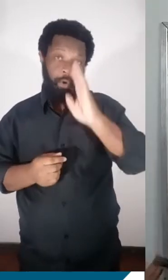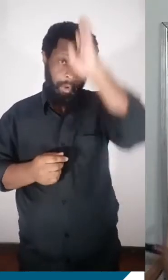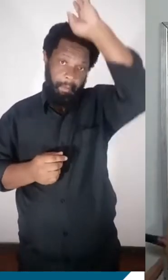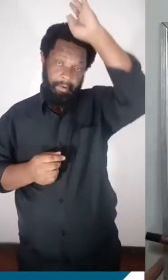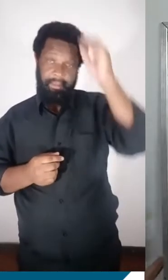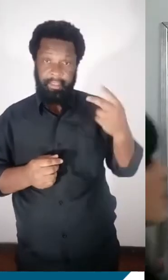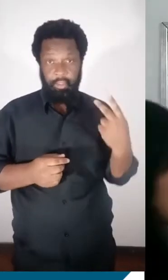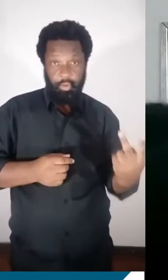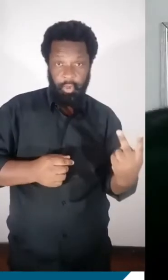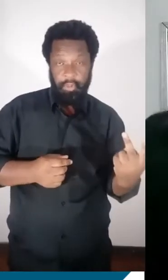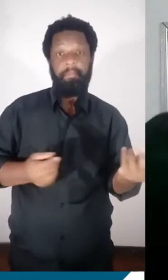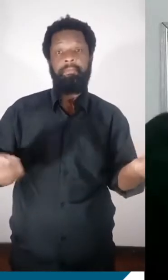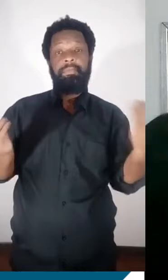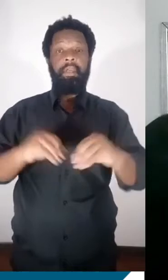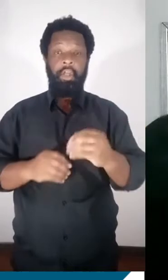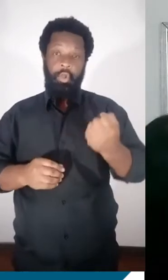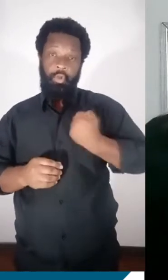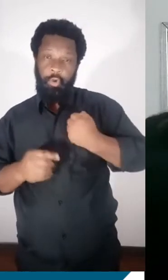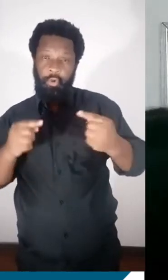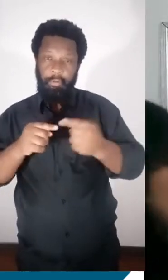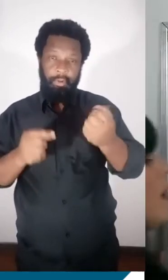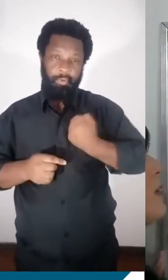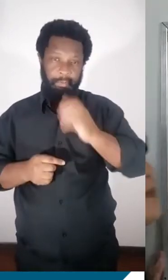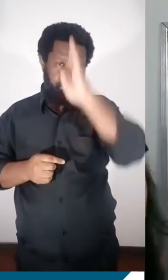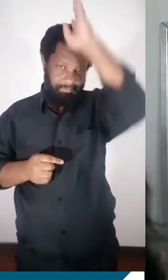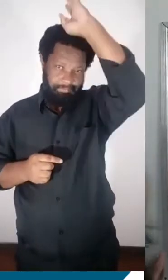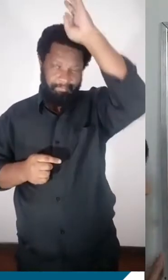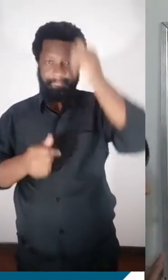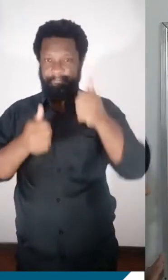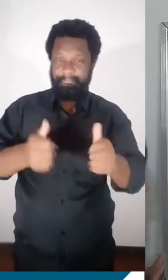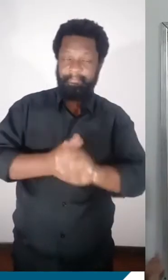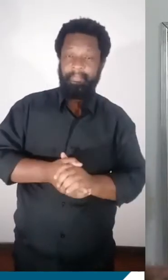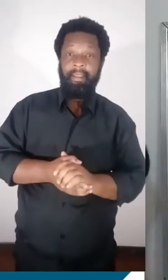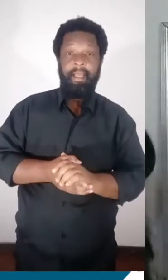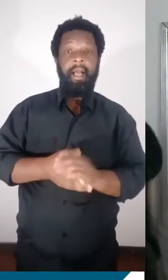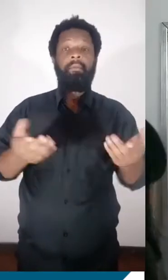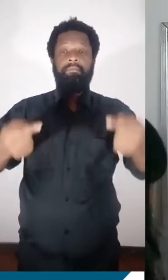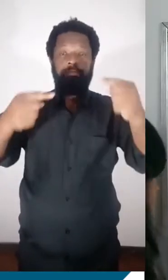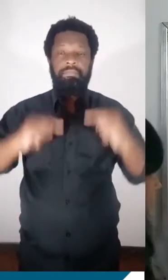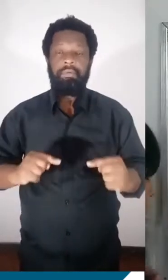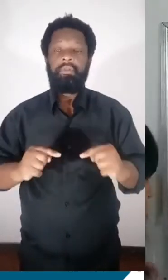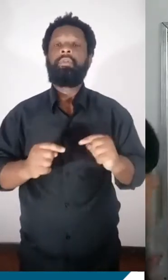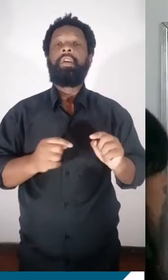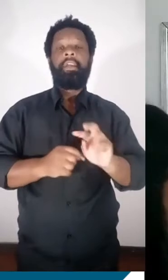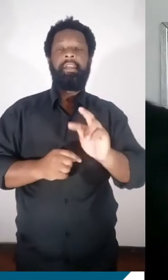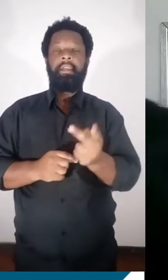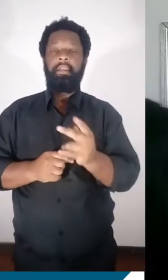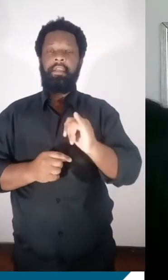romano? Como aqui é 2, nós vamos colocar 2 em algarismo romano. Tudo bem? Aqui nessa base aqui de